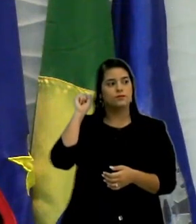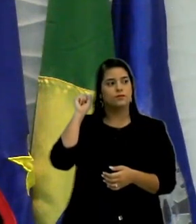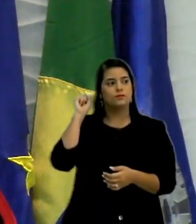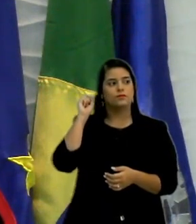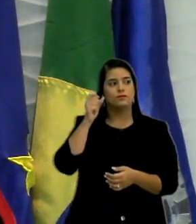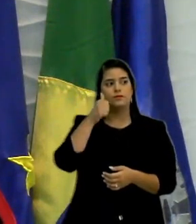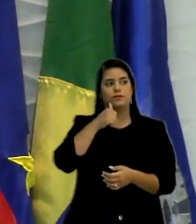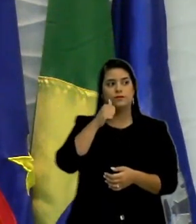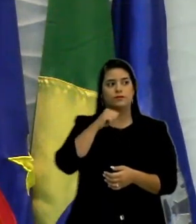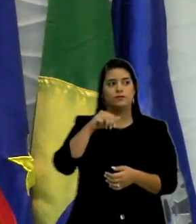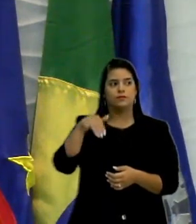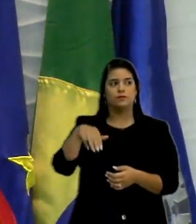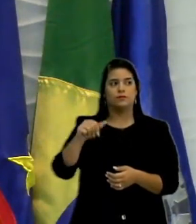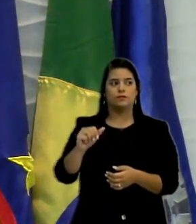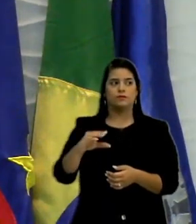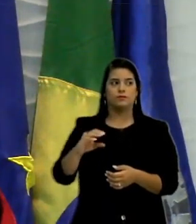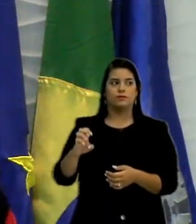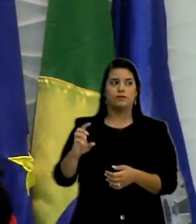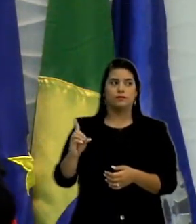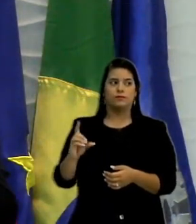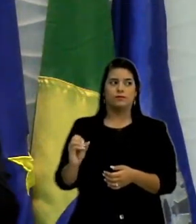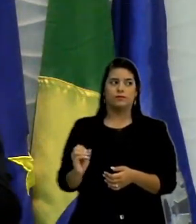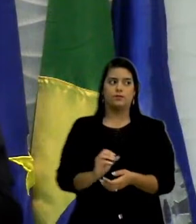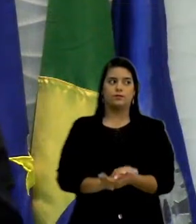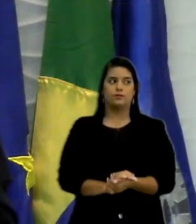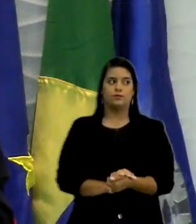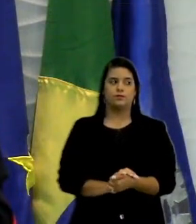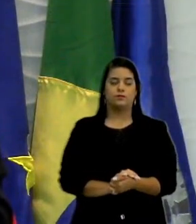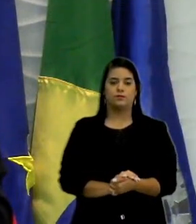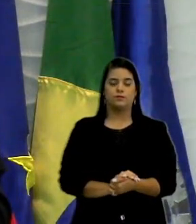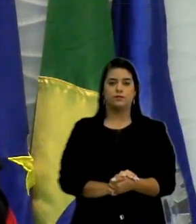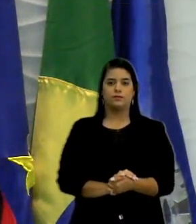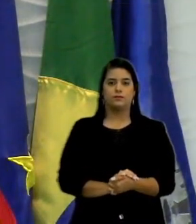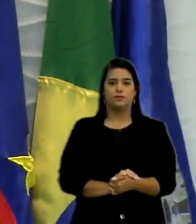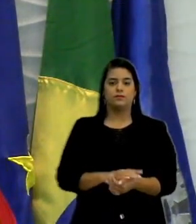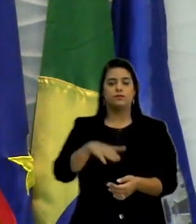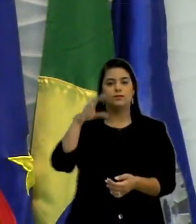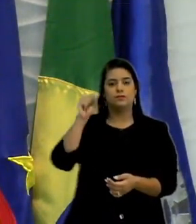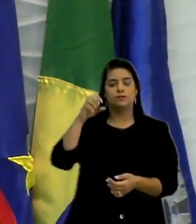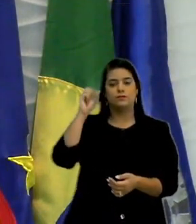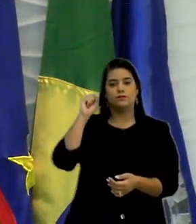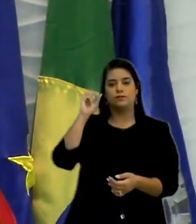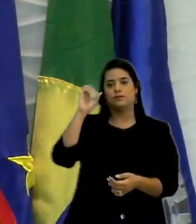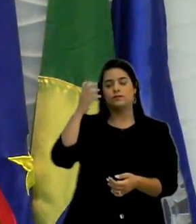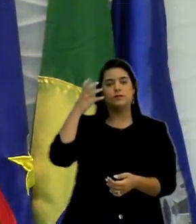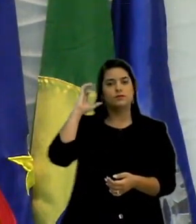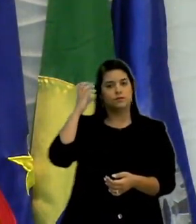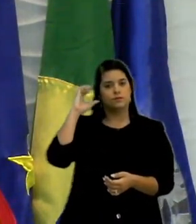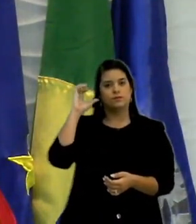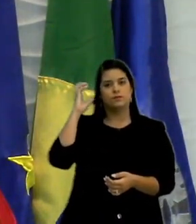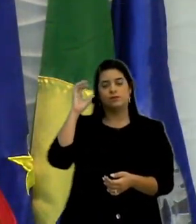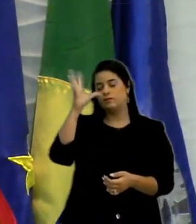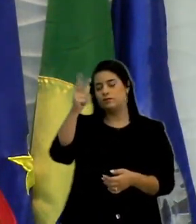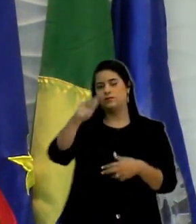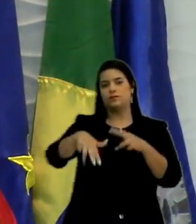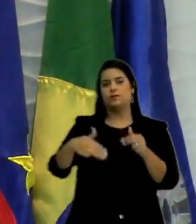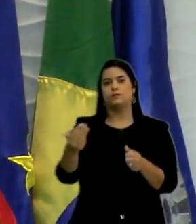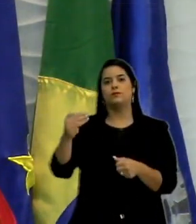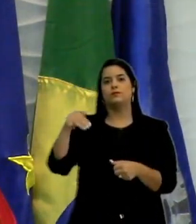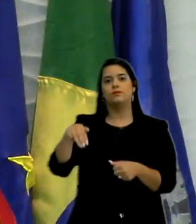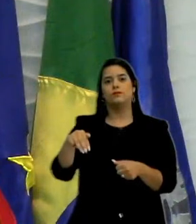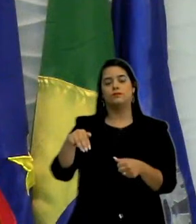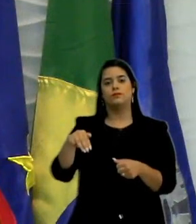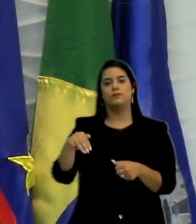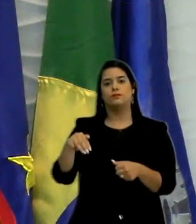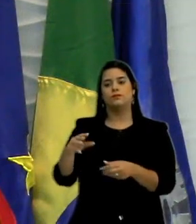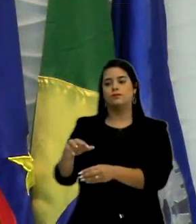Macedo, que está sempre aqui conosco, ouvinte da São Bento FM, Espírito Santo FM, e todos que acompanham pelas redes